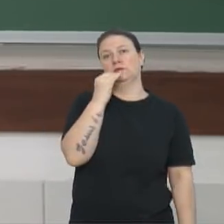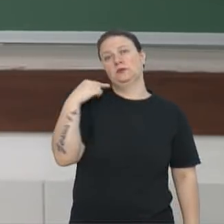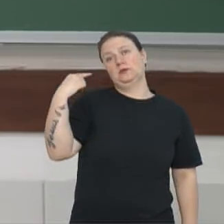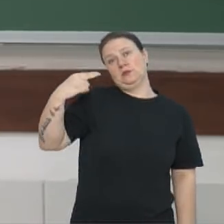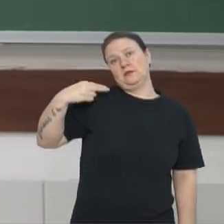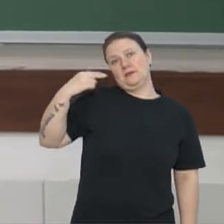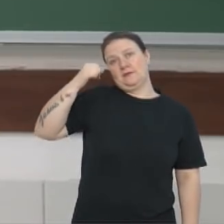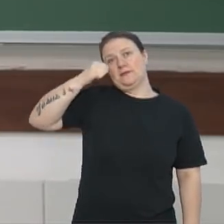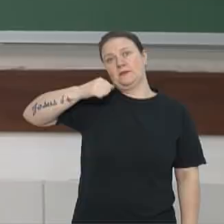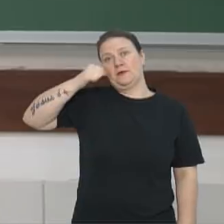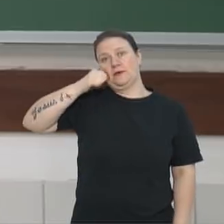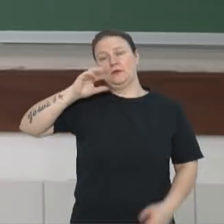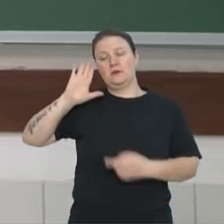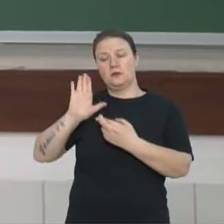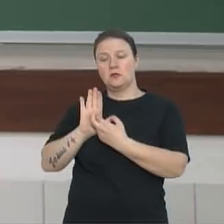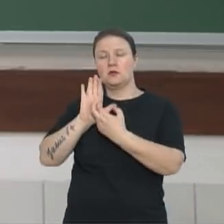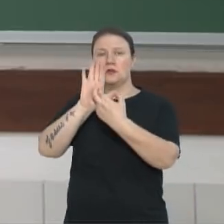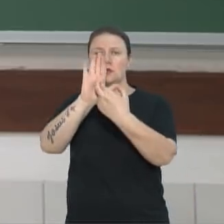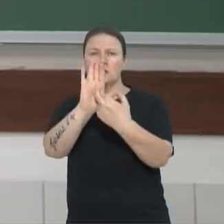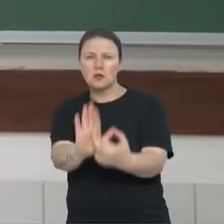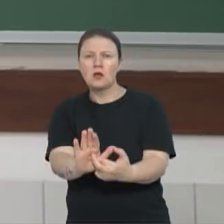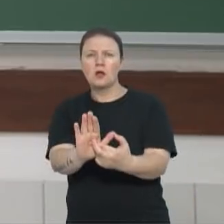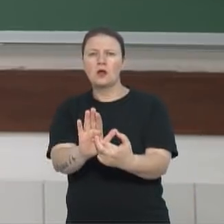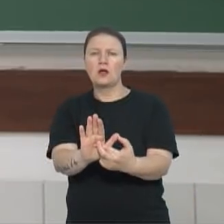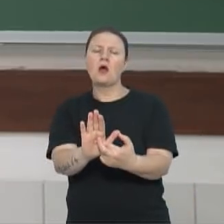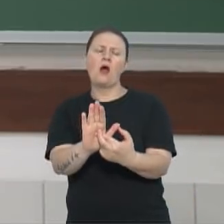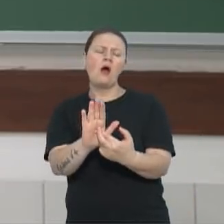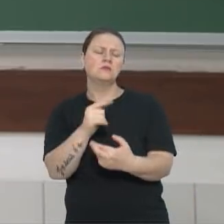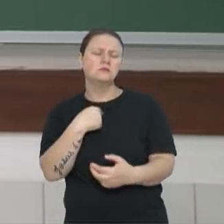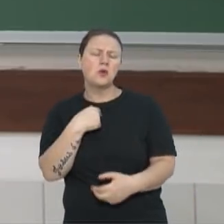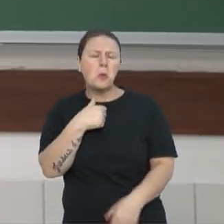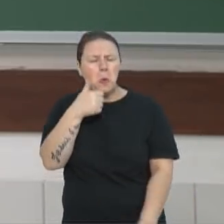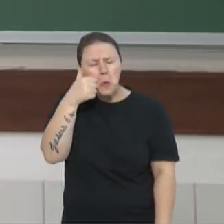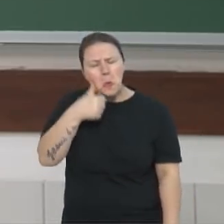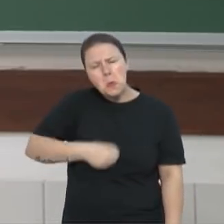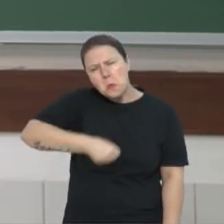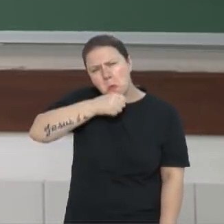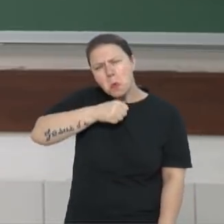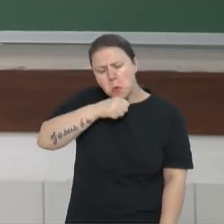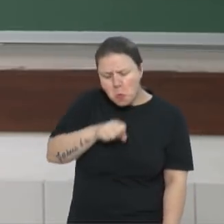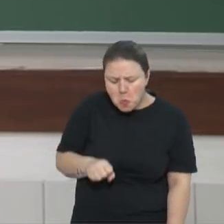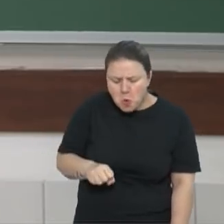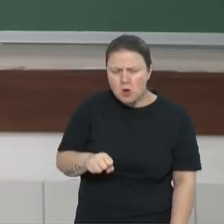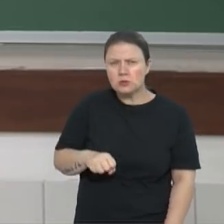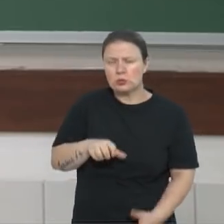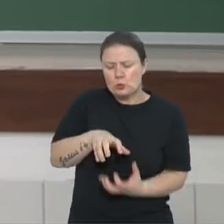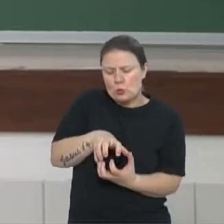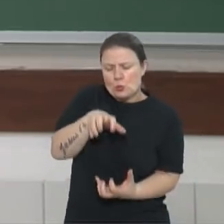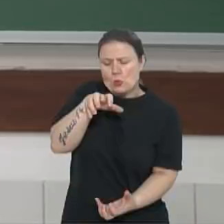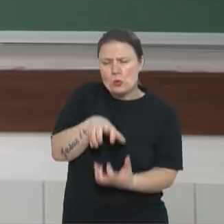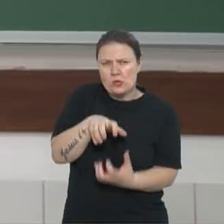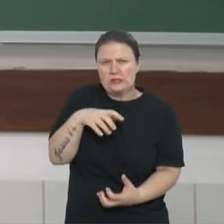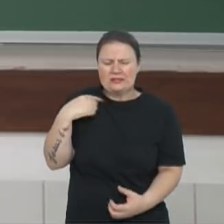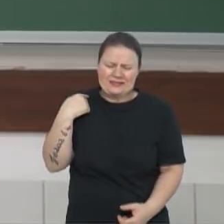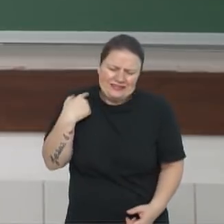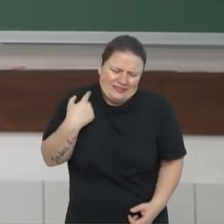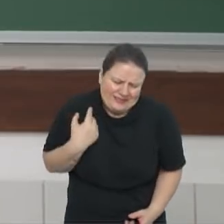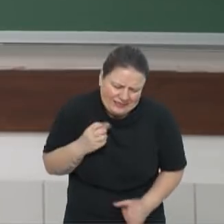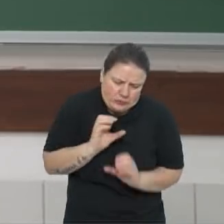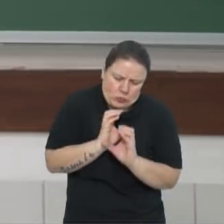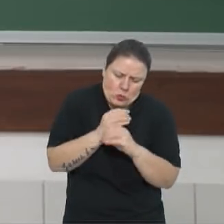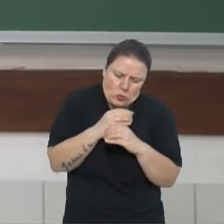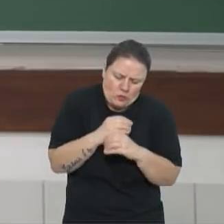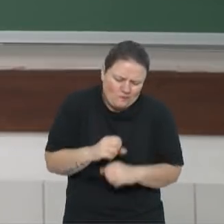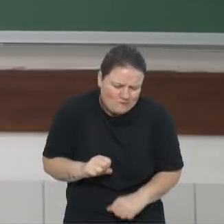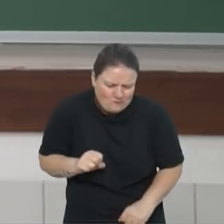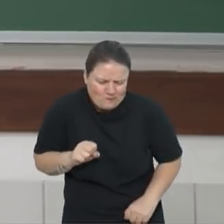vai representar uma senhora de já avançada idade, por exemplo, que tem uma dificuldade na coluna, tem uma